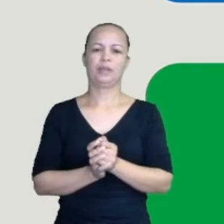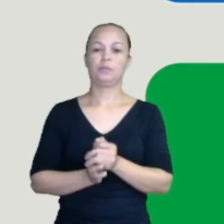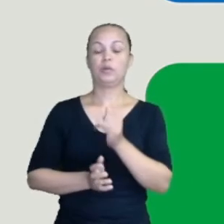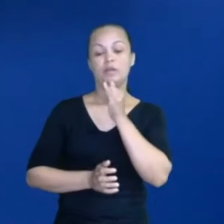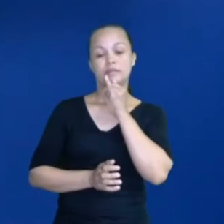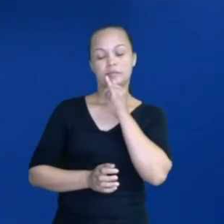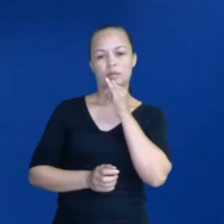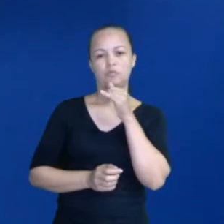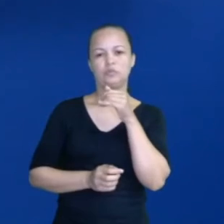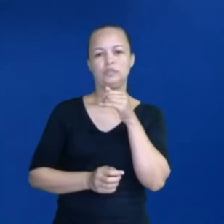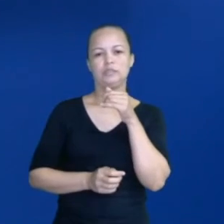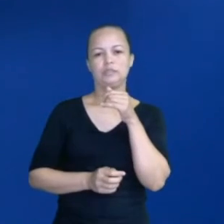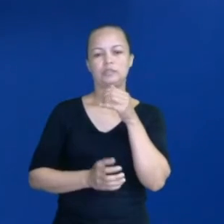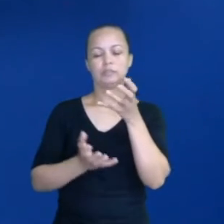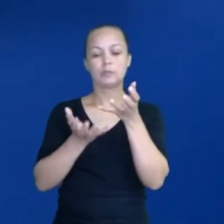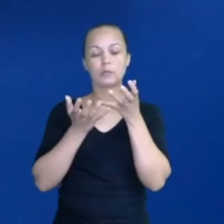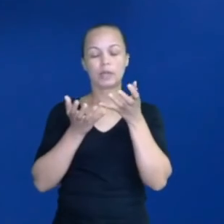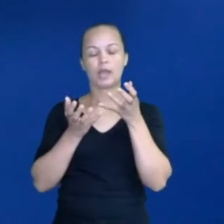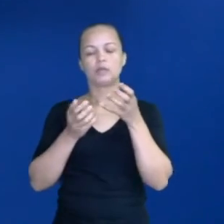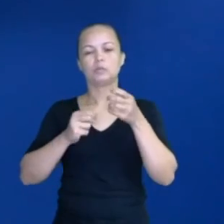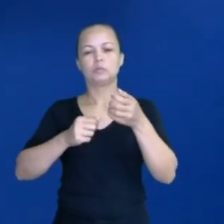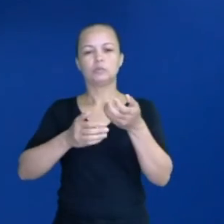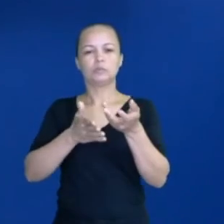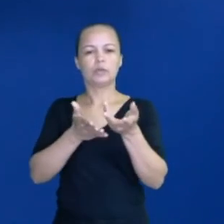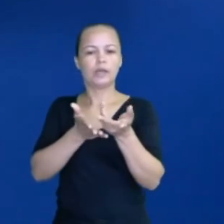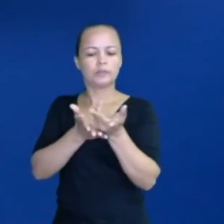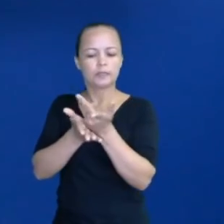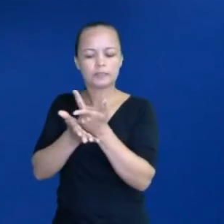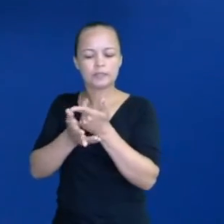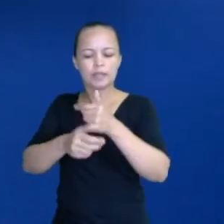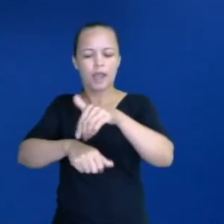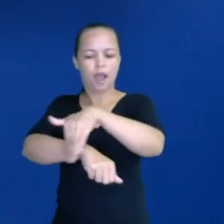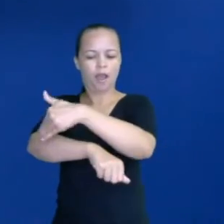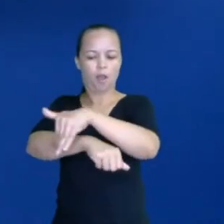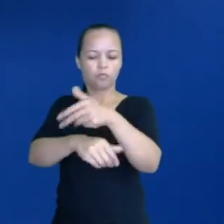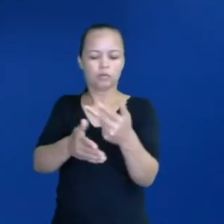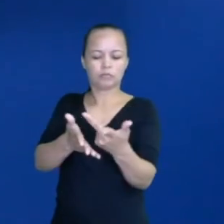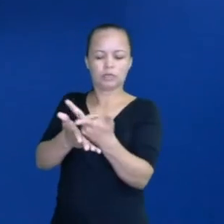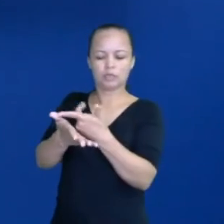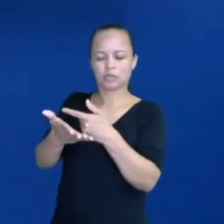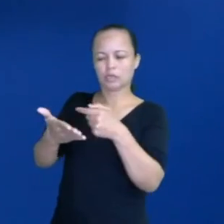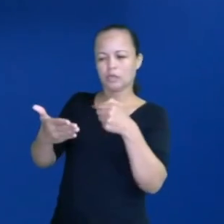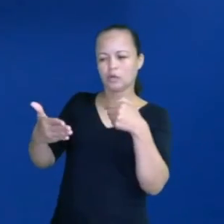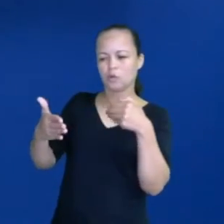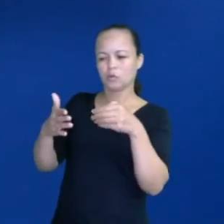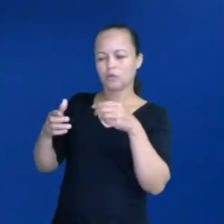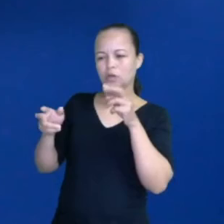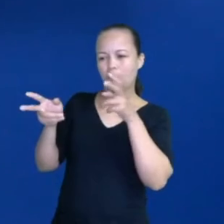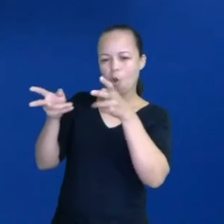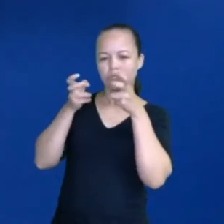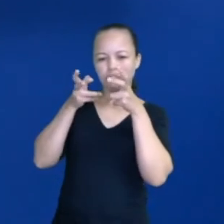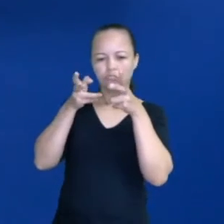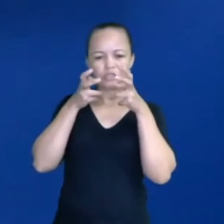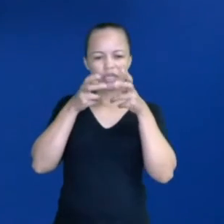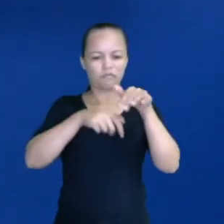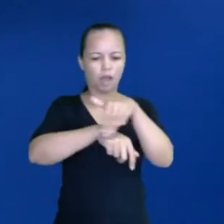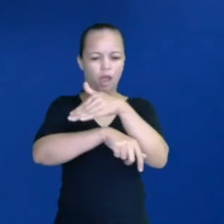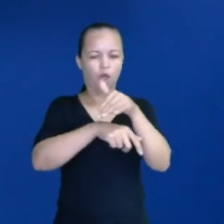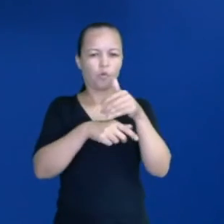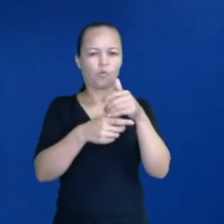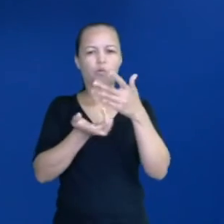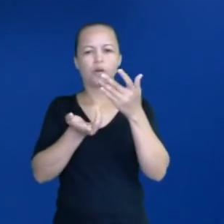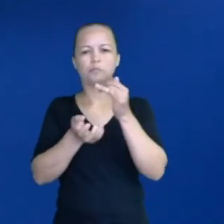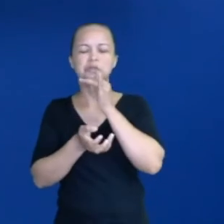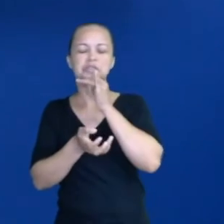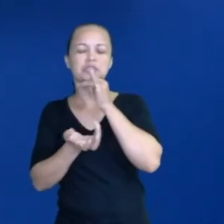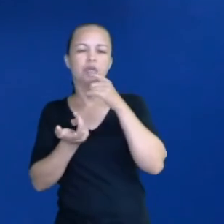minha rua, então eu vou fazer desenhos simples para colocar os meus pontos de referência. Então, se eu tenho um hospital, eu